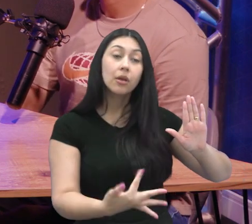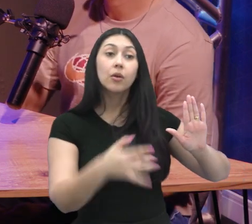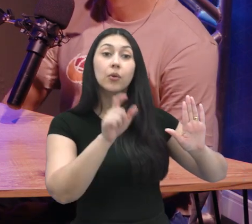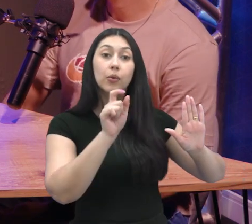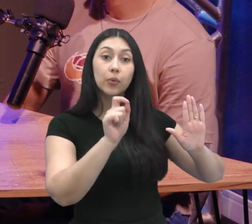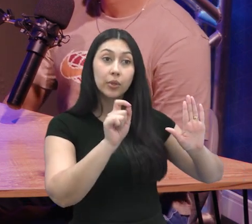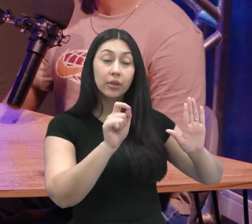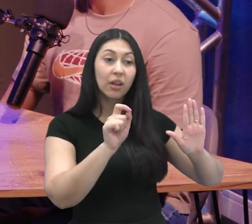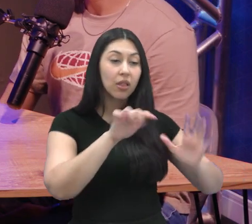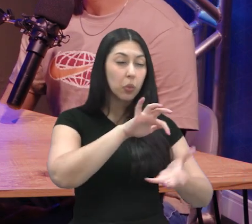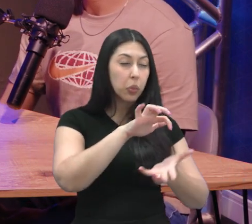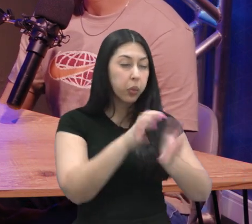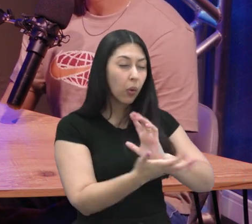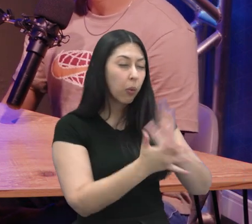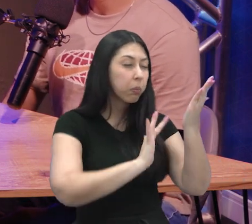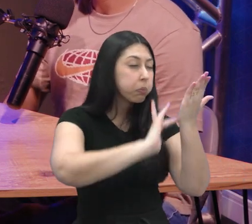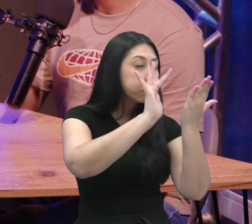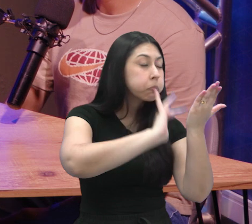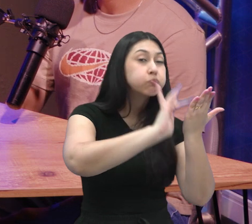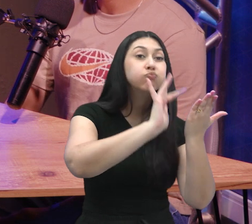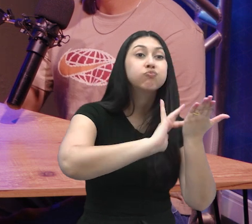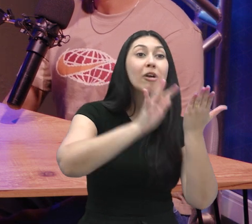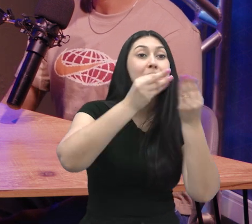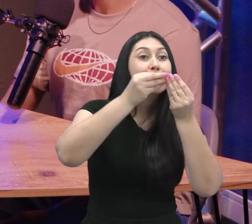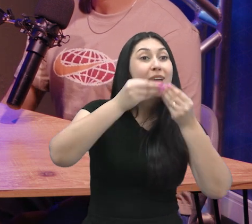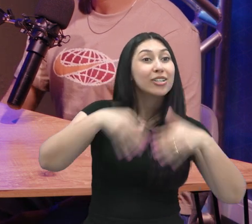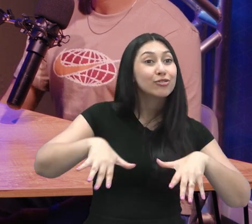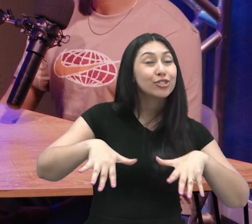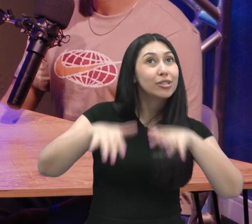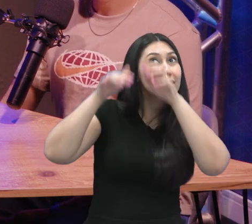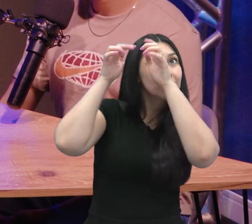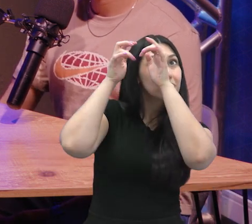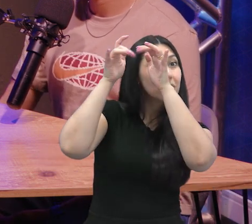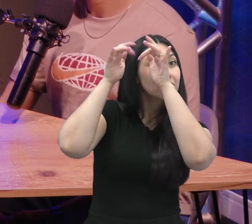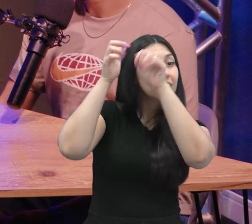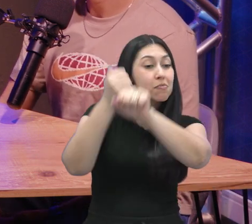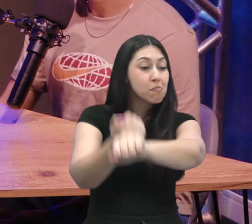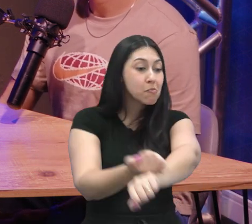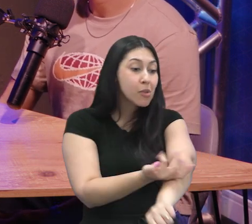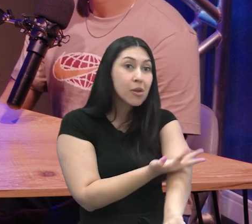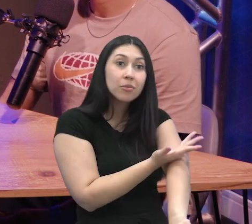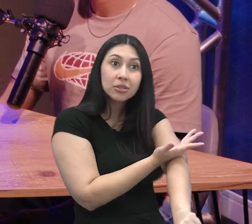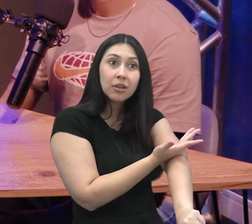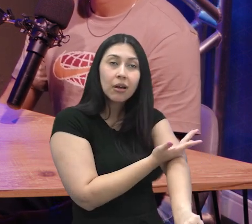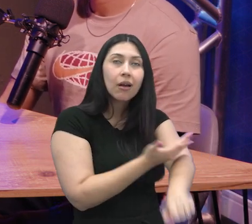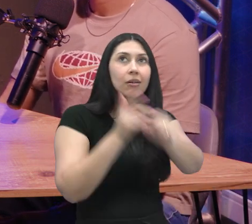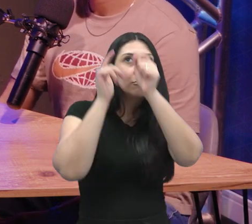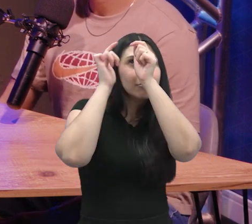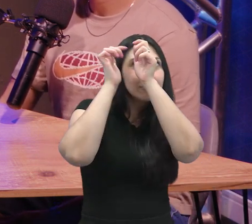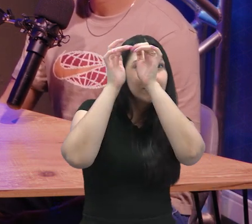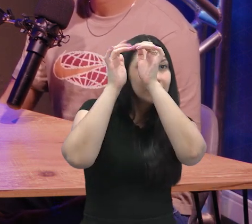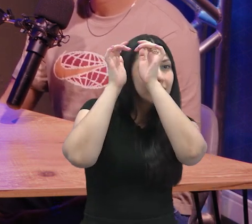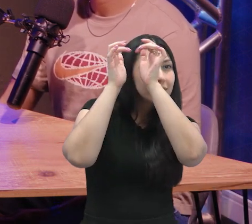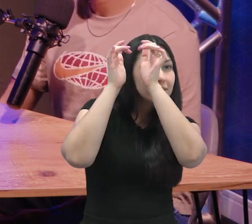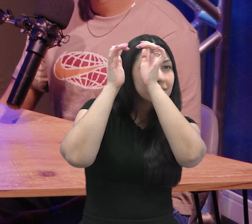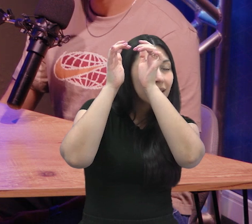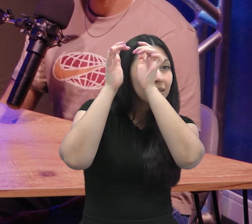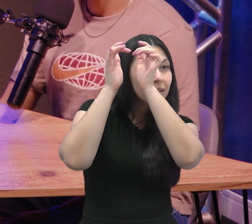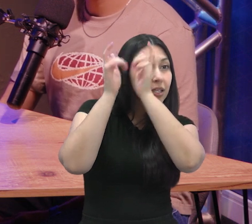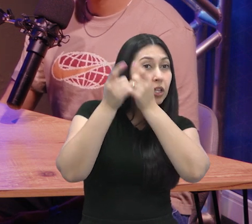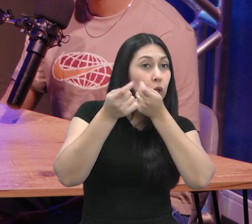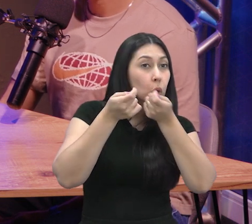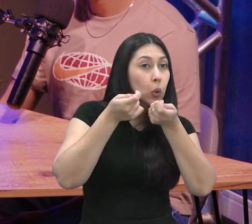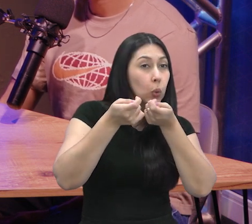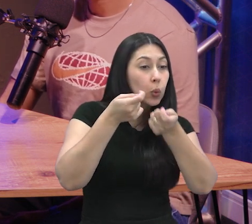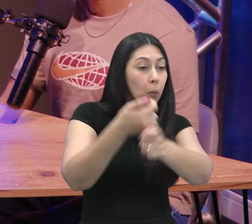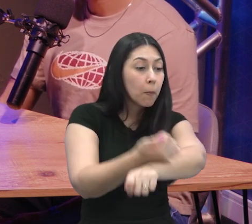Ela diz que o doom scrolling afeta diretamente o sistema límbico, a região do cérebro que é a região do